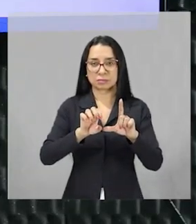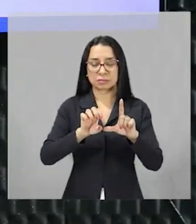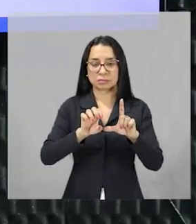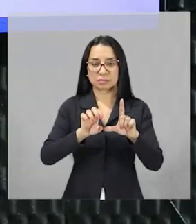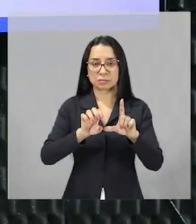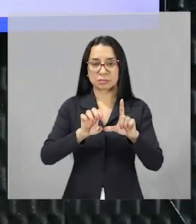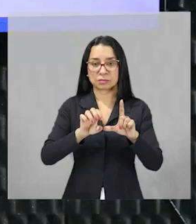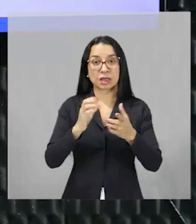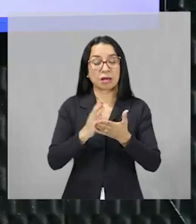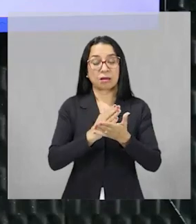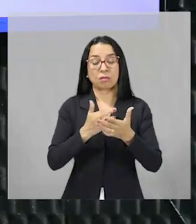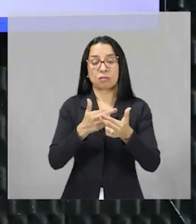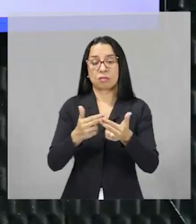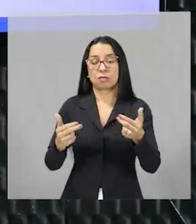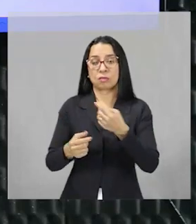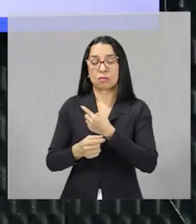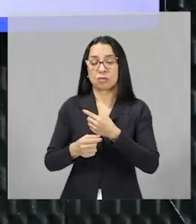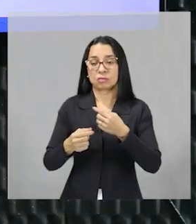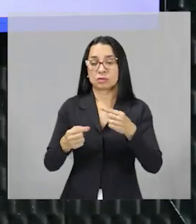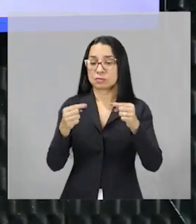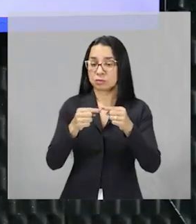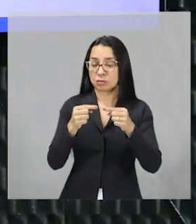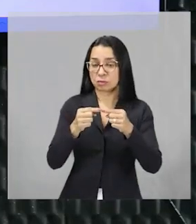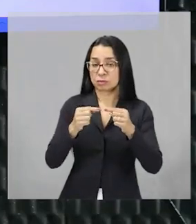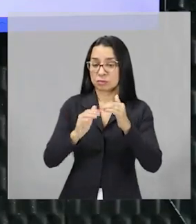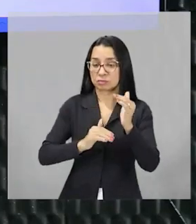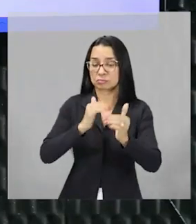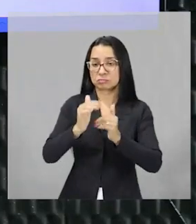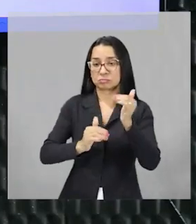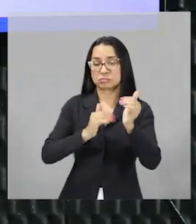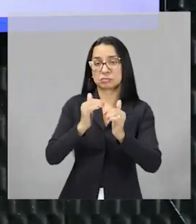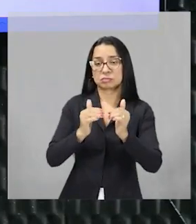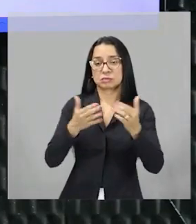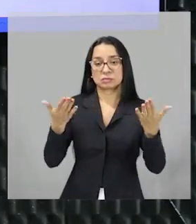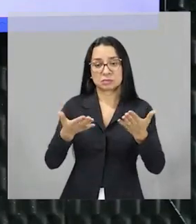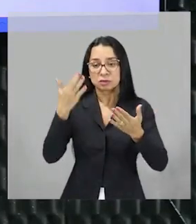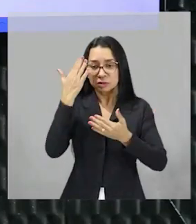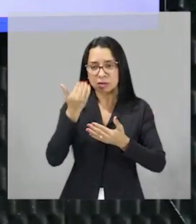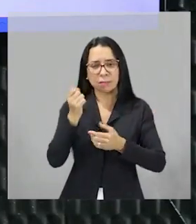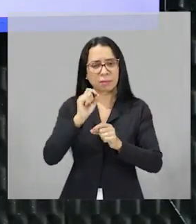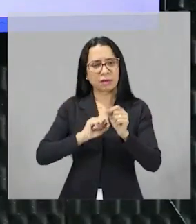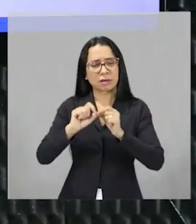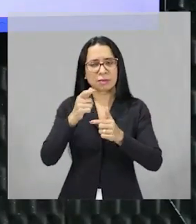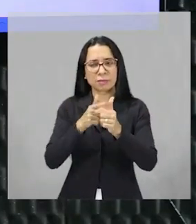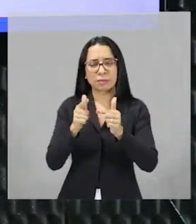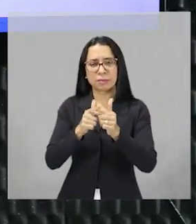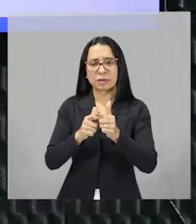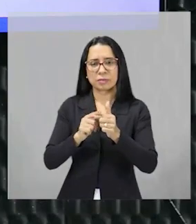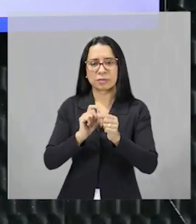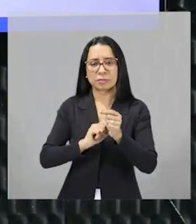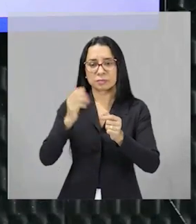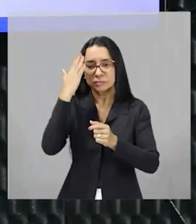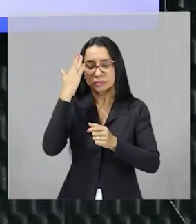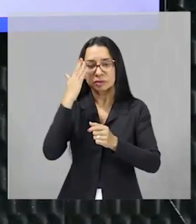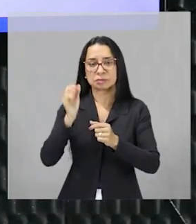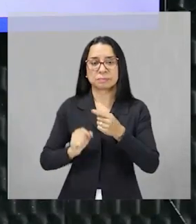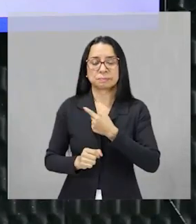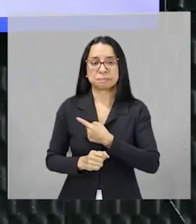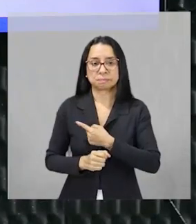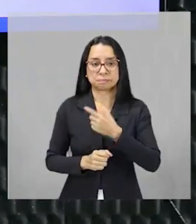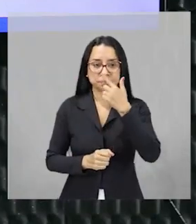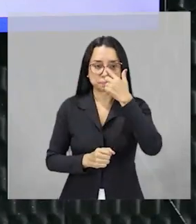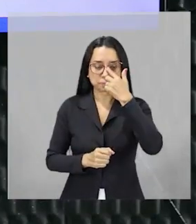cooperativas? Alguma coisa vai estar relativa a esse processo. Então vamos identificar que problemática é essa para entender essa situação,